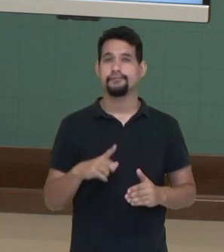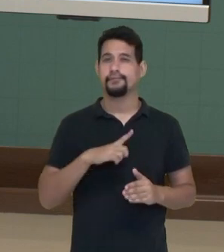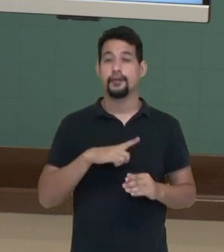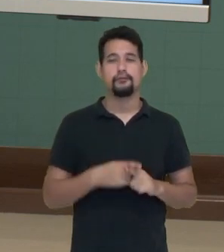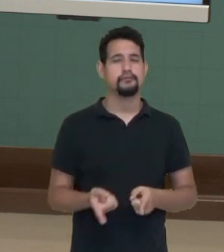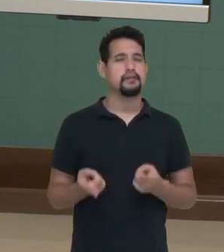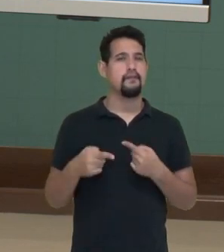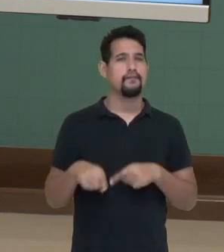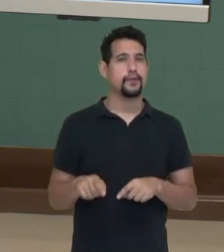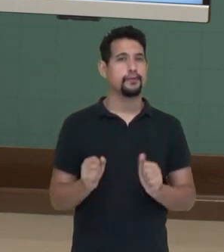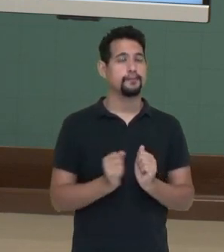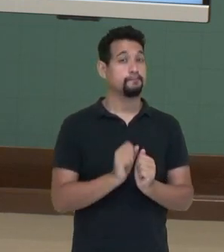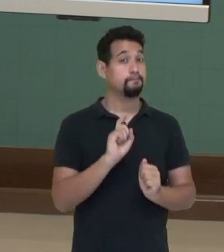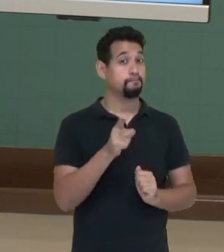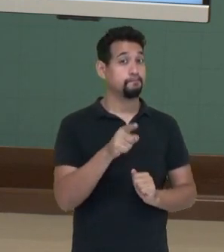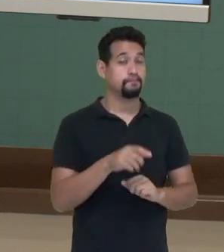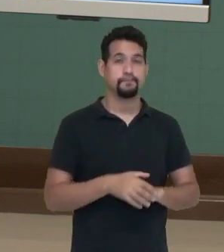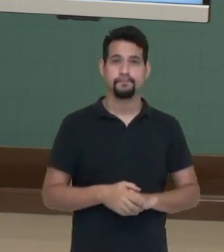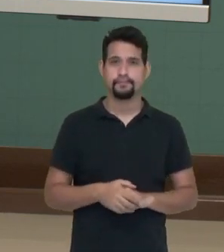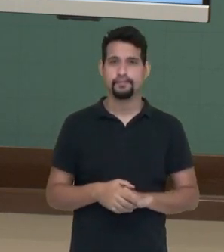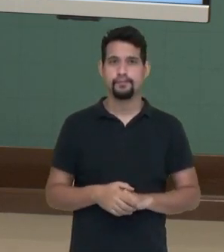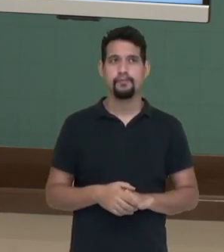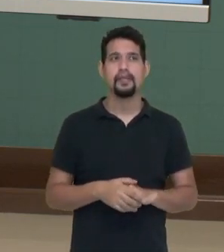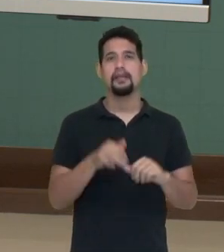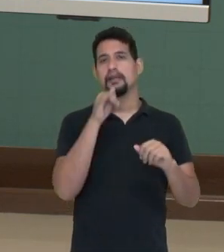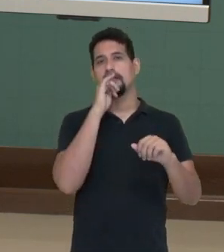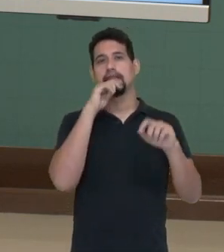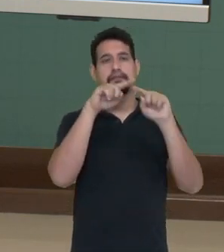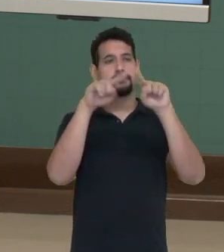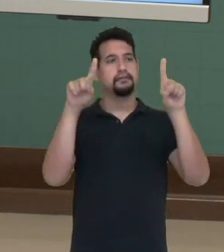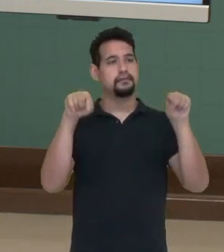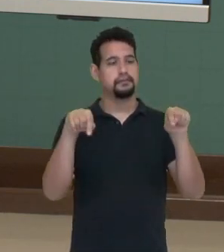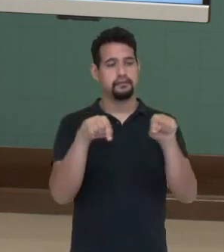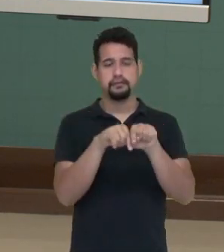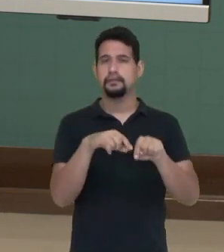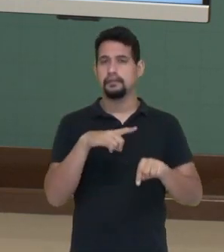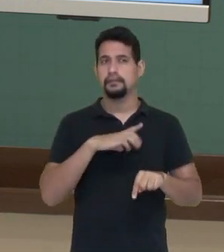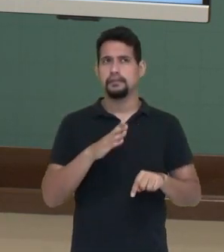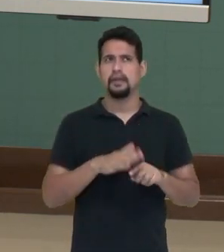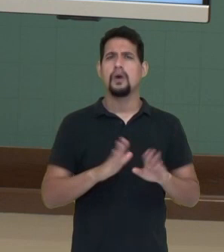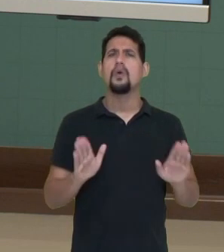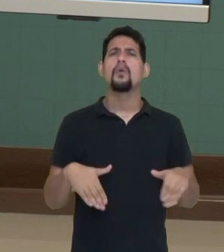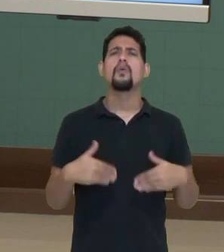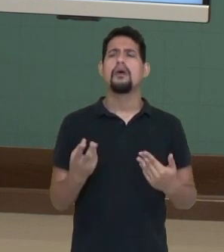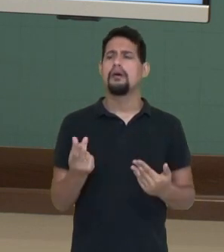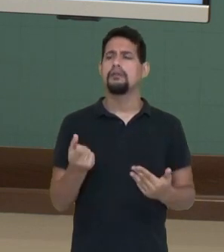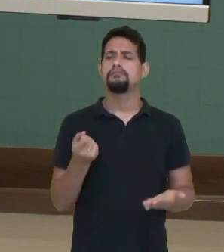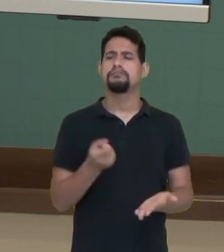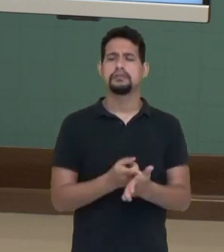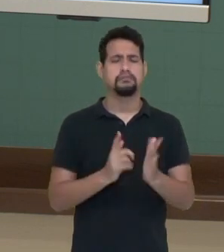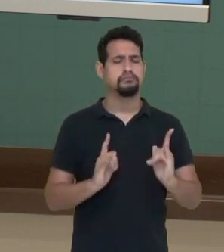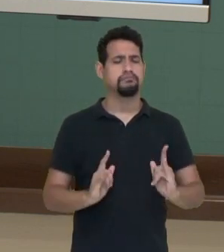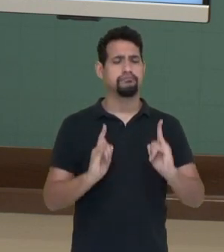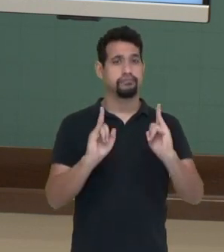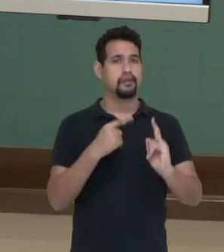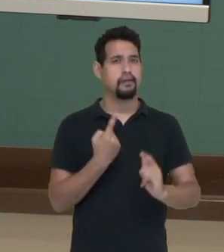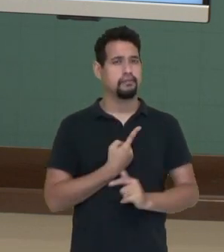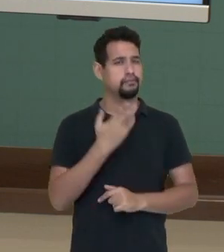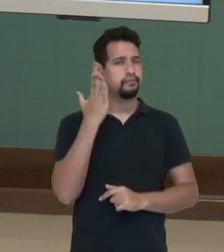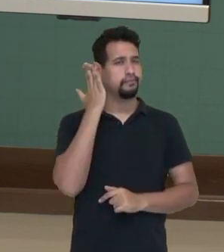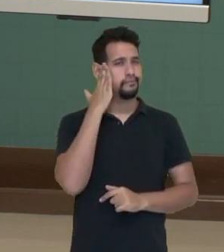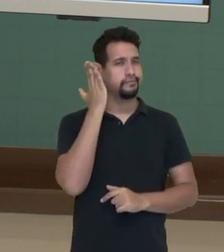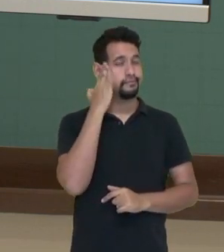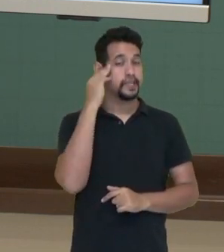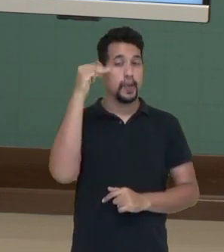desafio aí para vocês. Olha só. A mesma planta, agora nós temos aqui. Qual é o preço do apartamento, sabendo, né, que